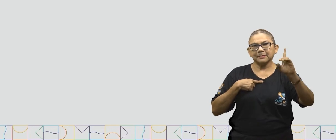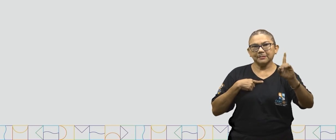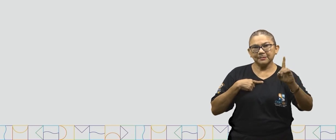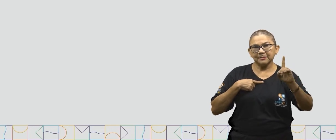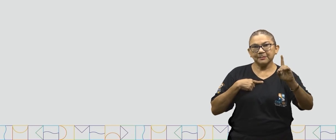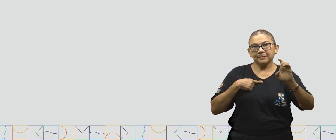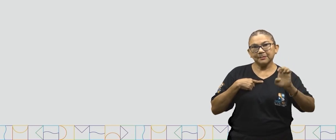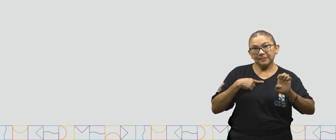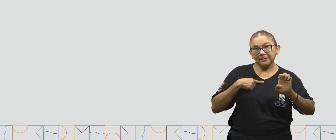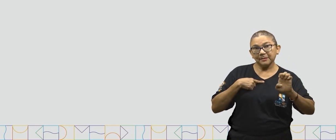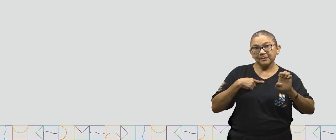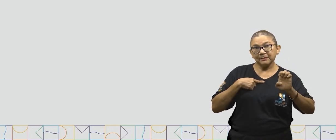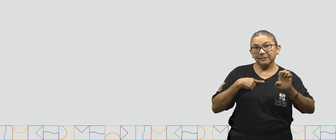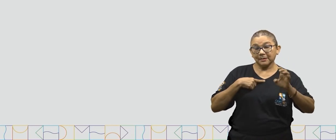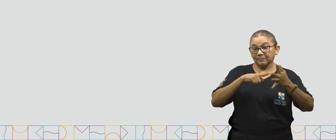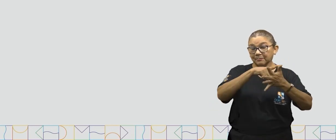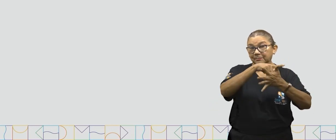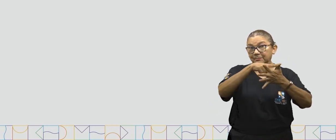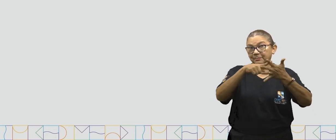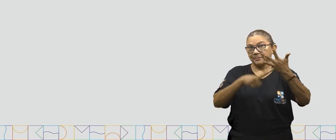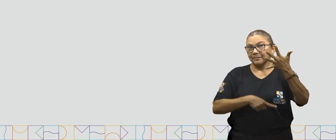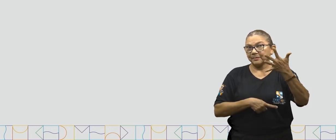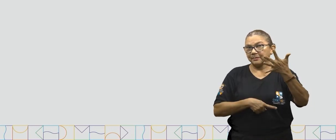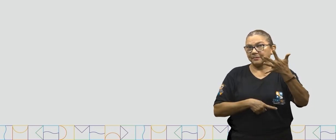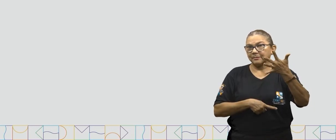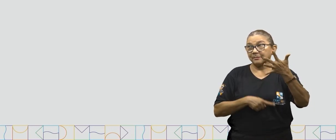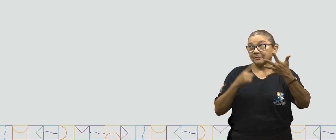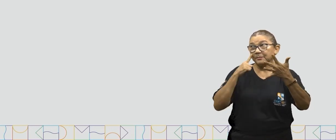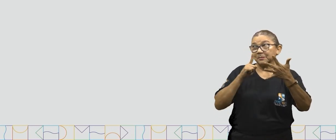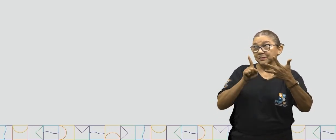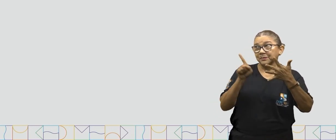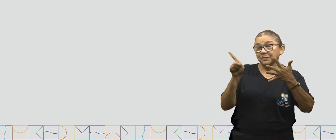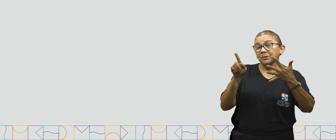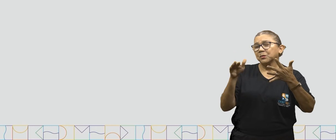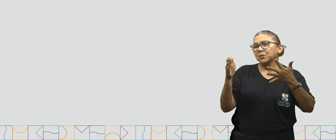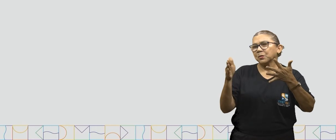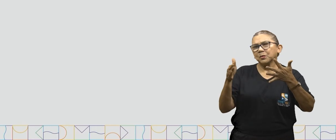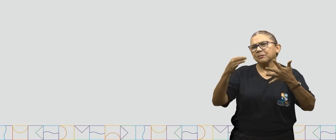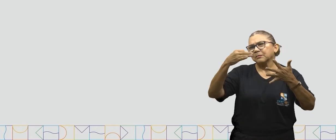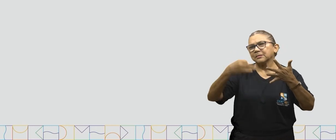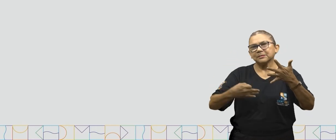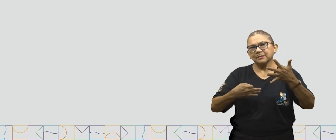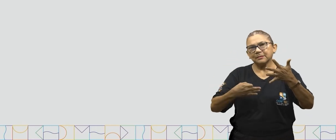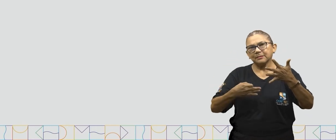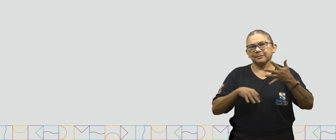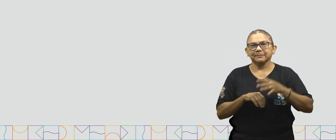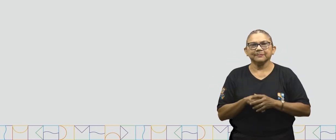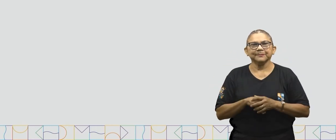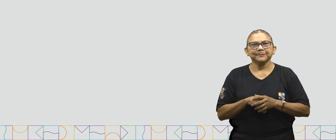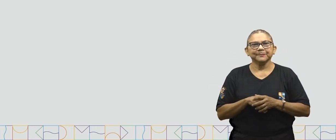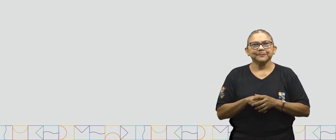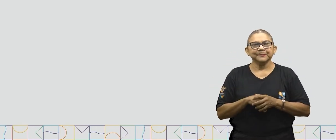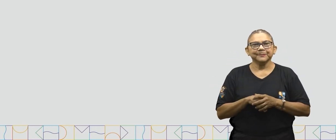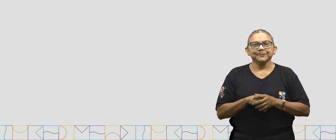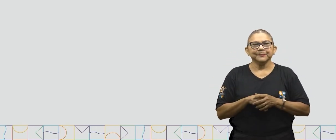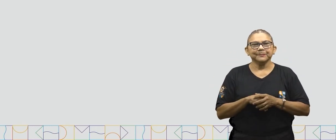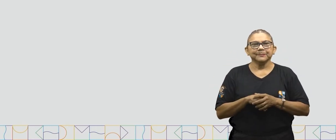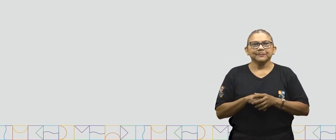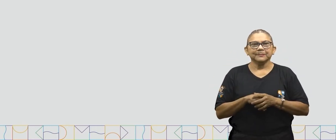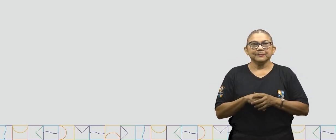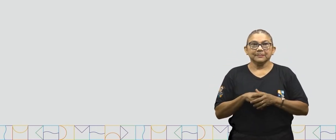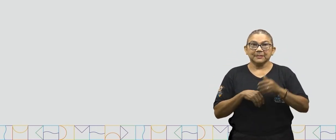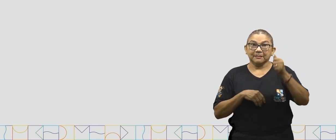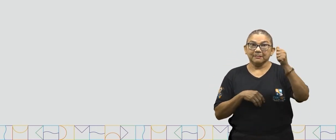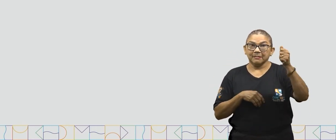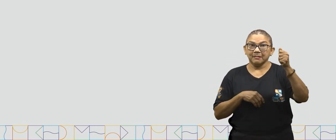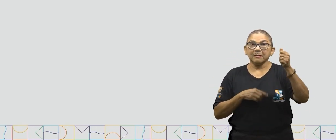nós temos 5 alternativas. Qual é a alternativa correta? Vamos ler aí as alternativas. Em A,